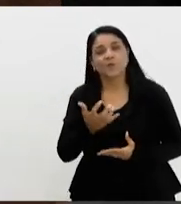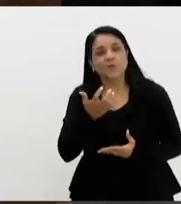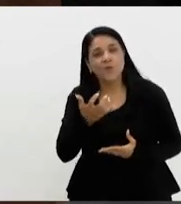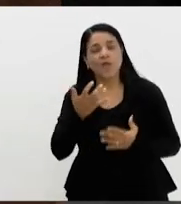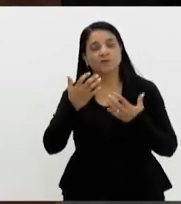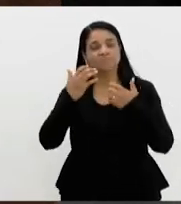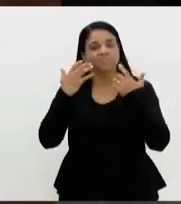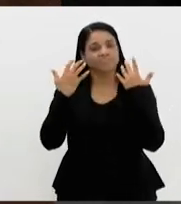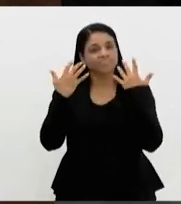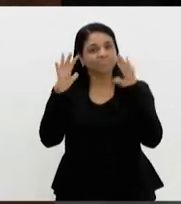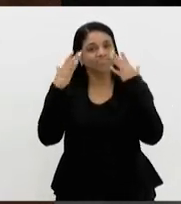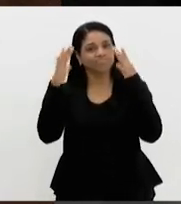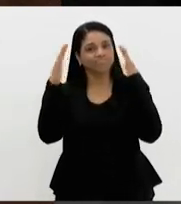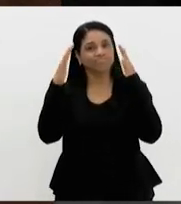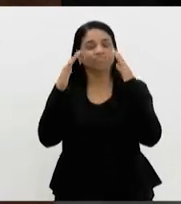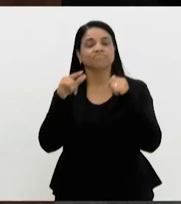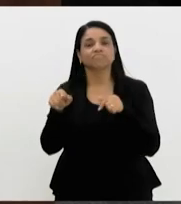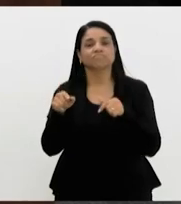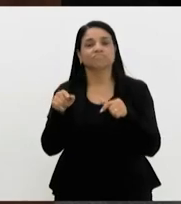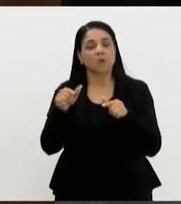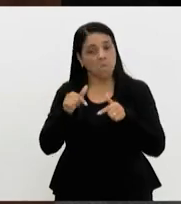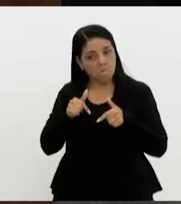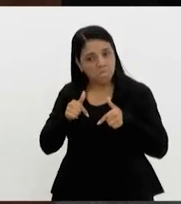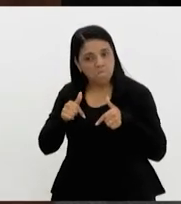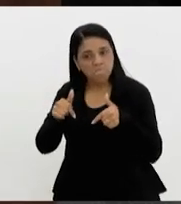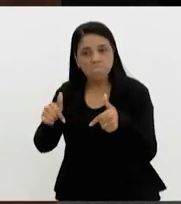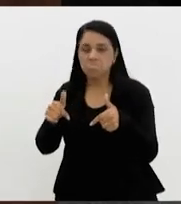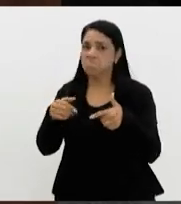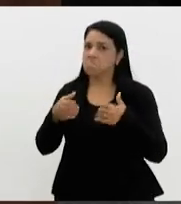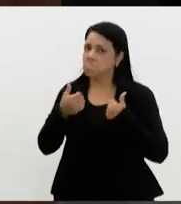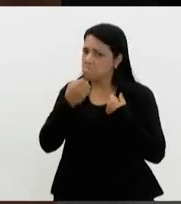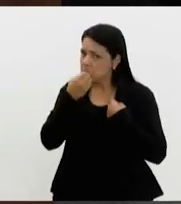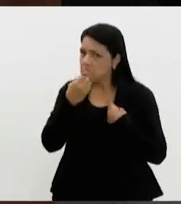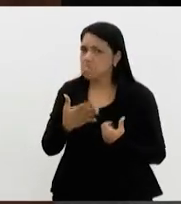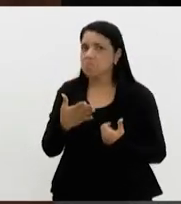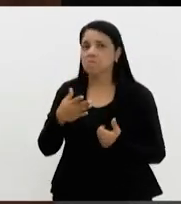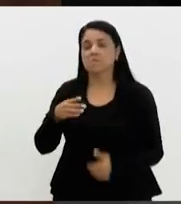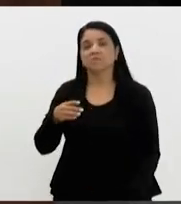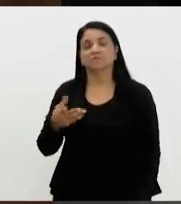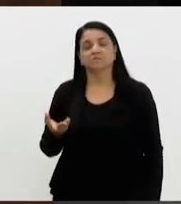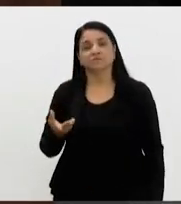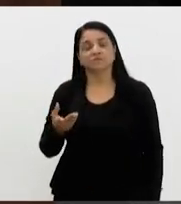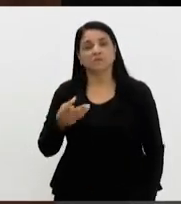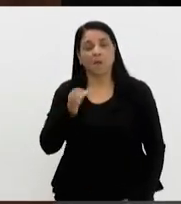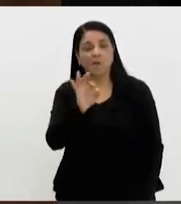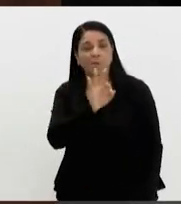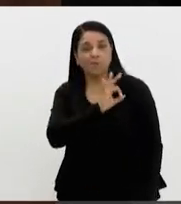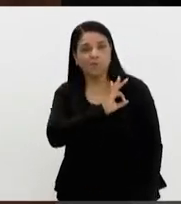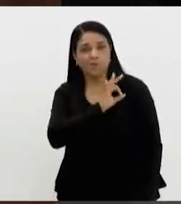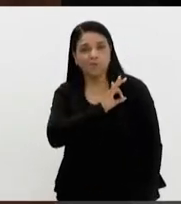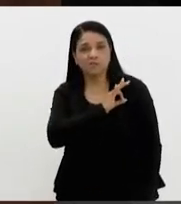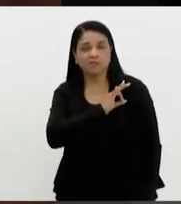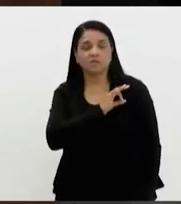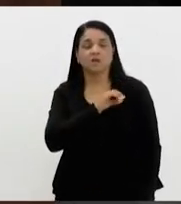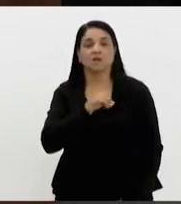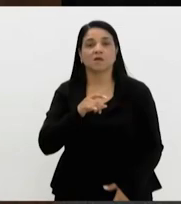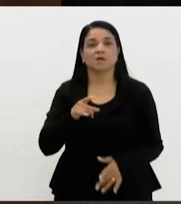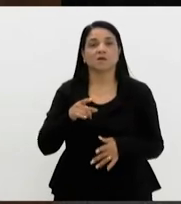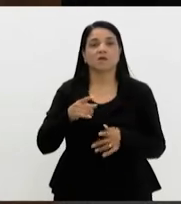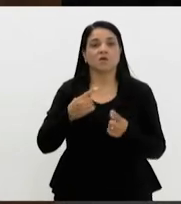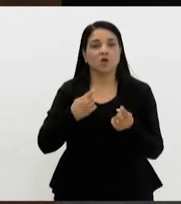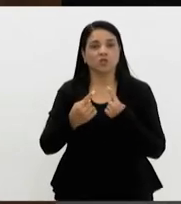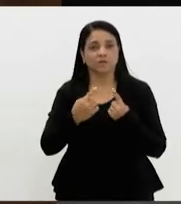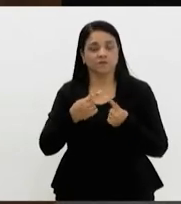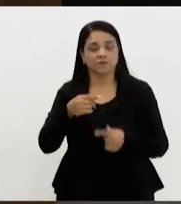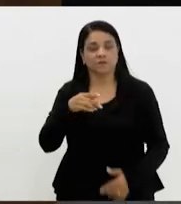saudar uma operação bem sucedida, deputado Tandi, da Polícia Rodoviária Federal e da Polícia Civil